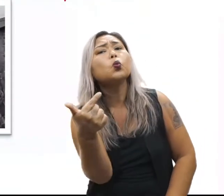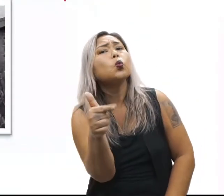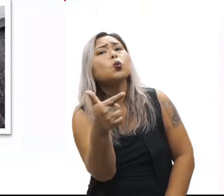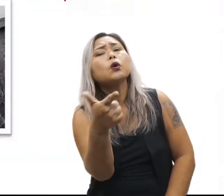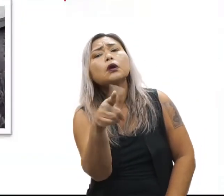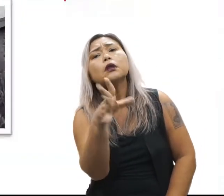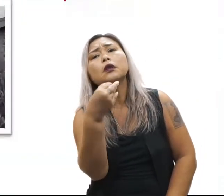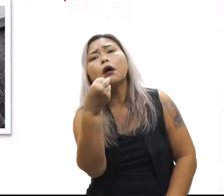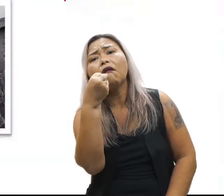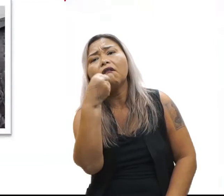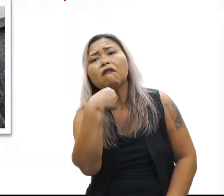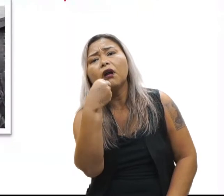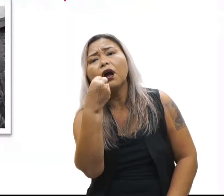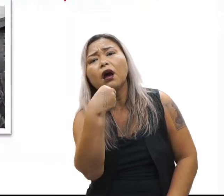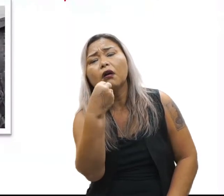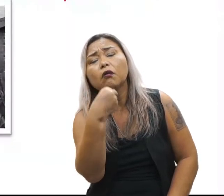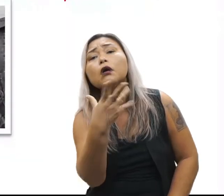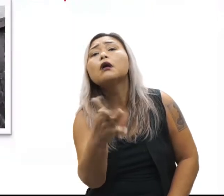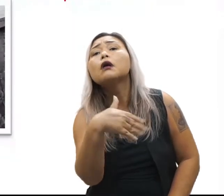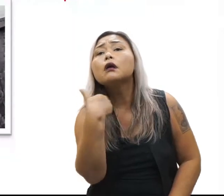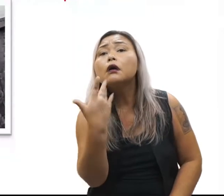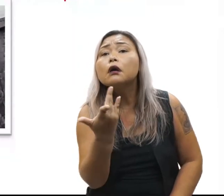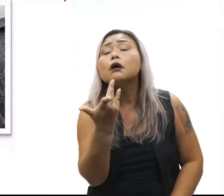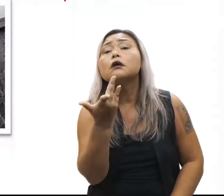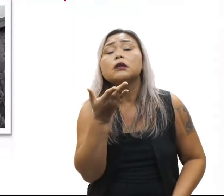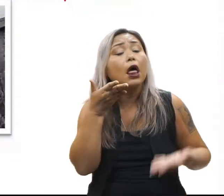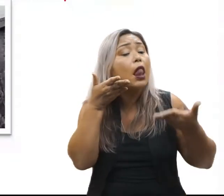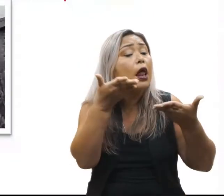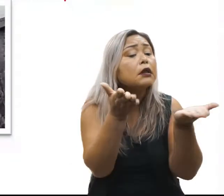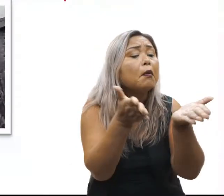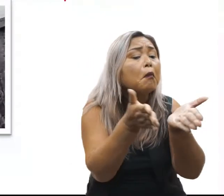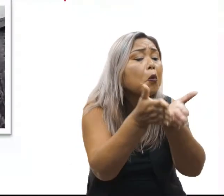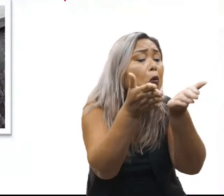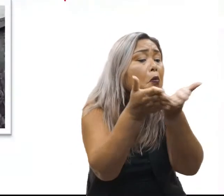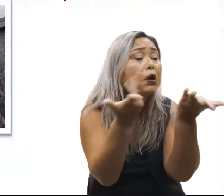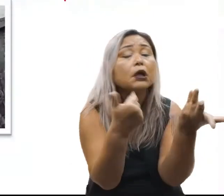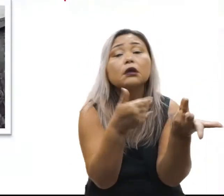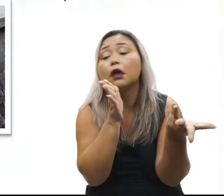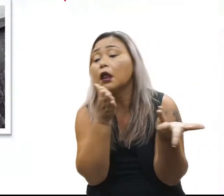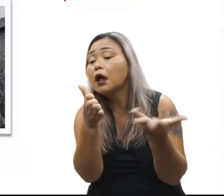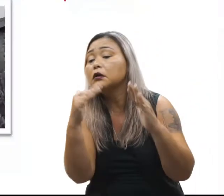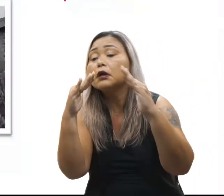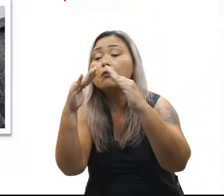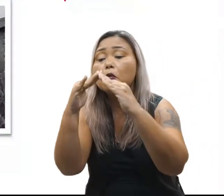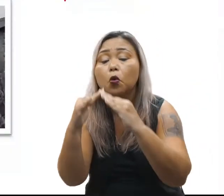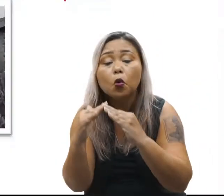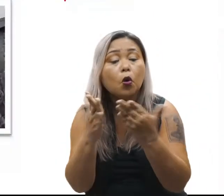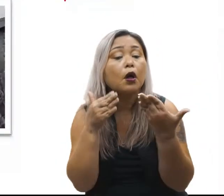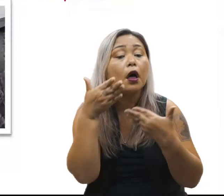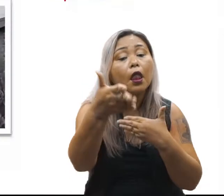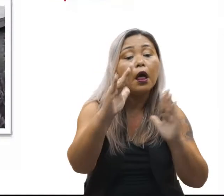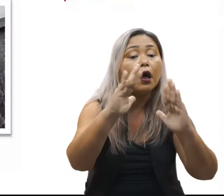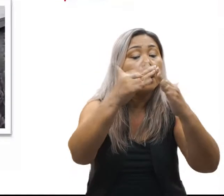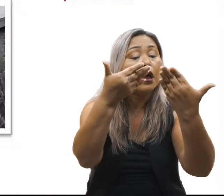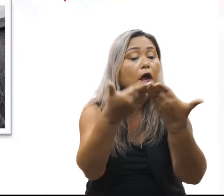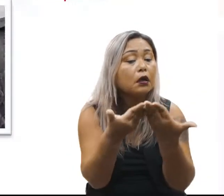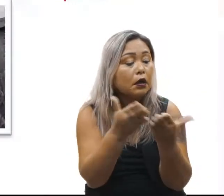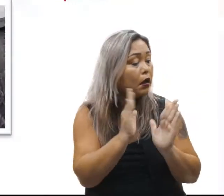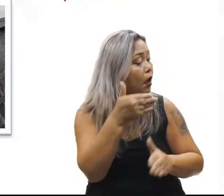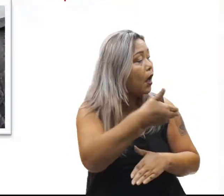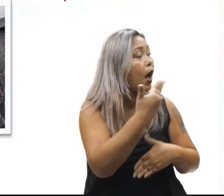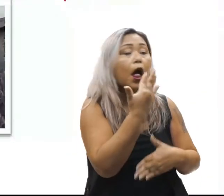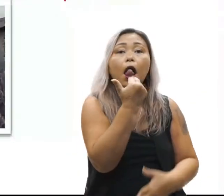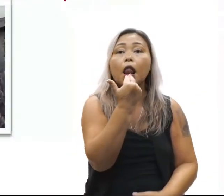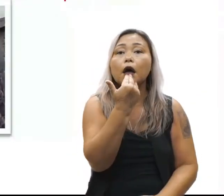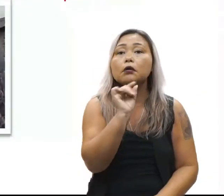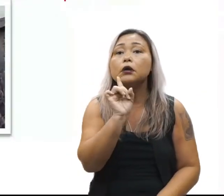fracos, né? Então, relacionado à pobreza, moradia, escola, alimentação, para